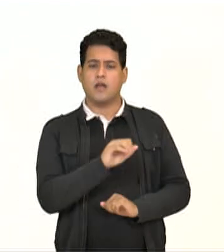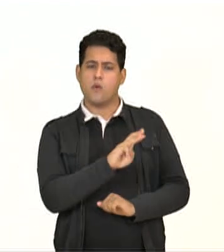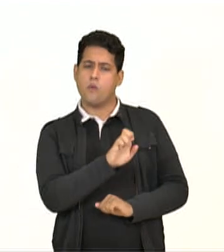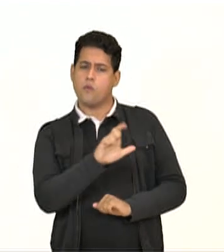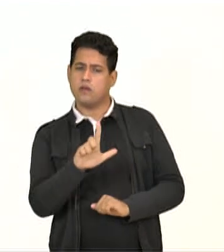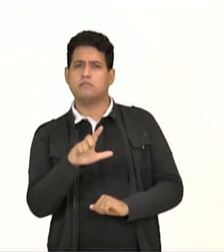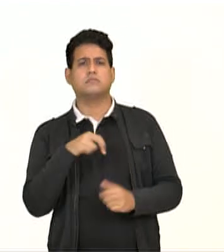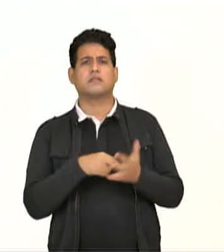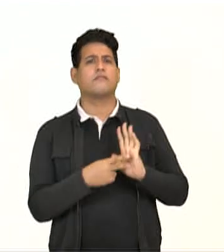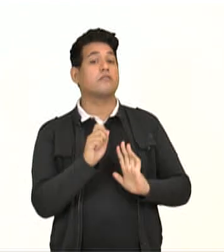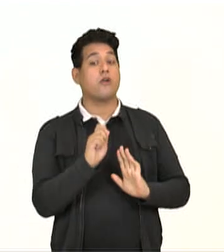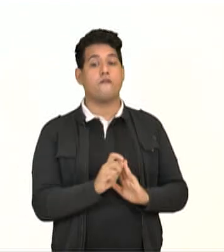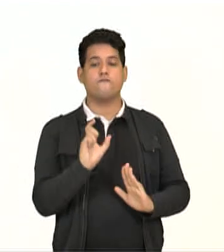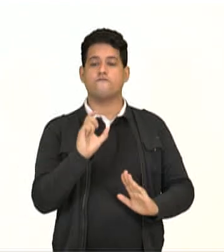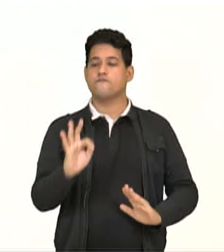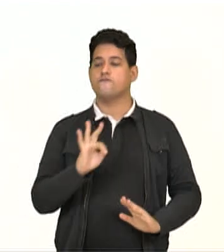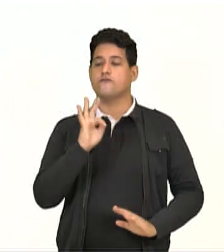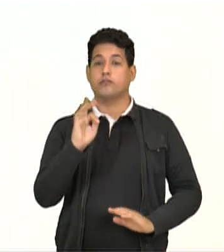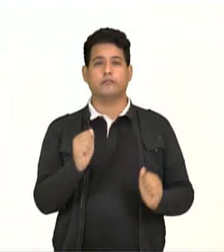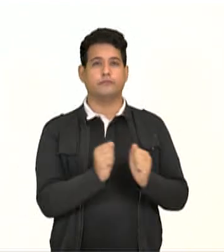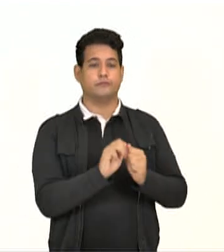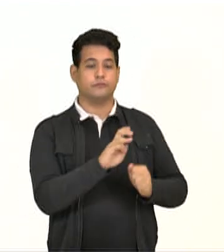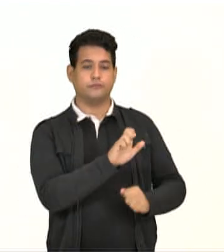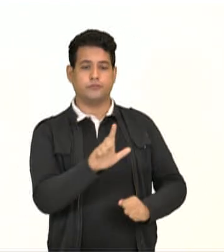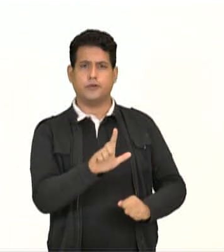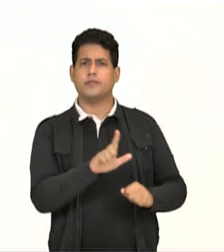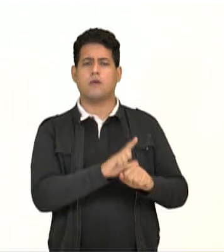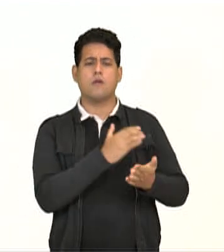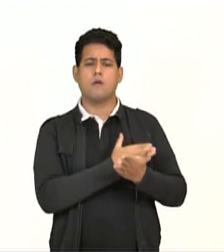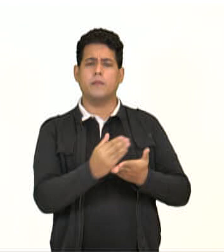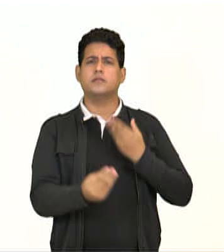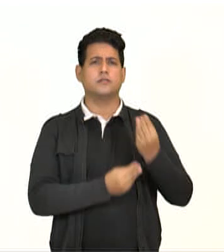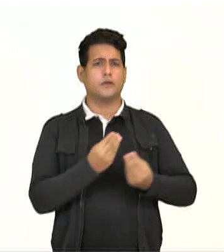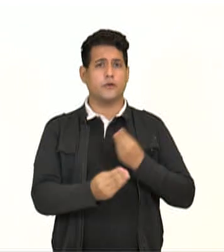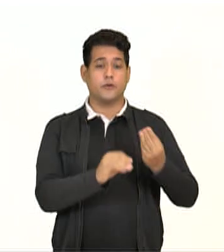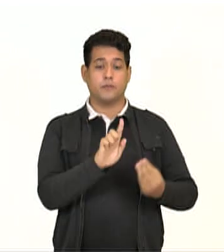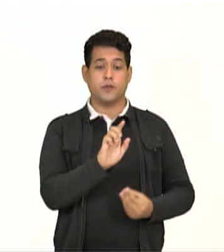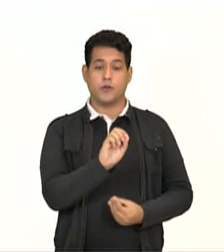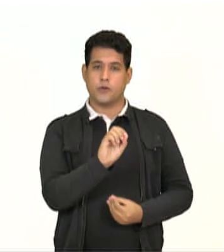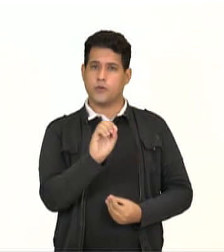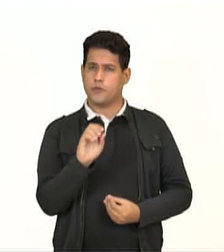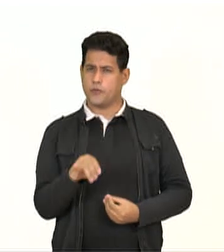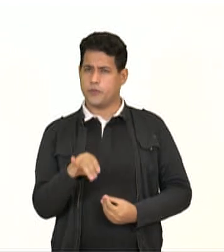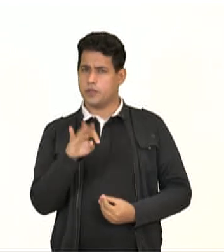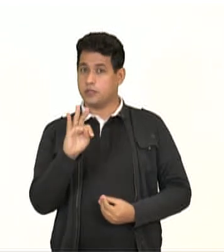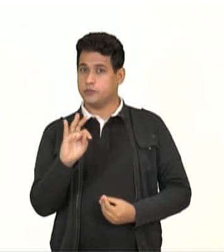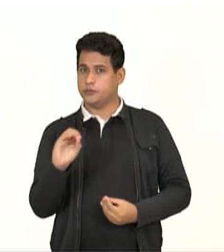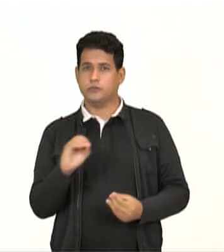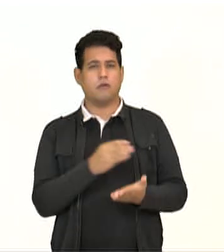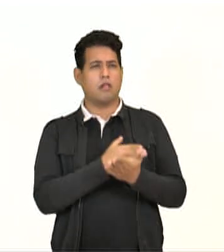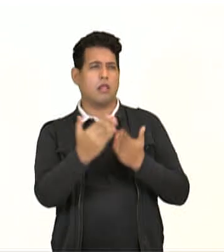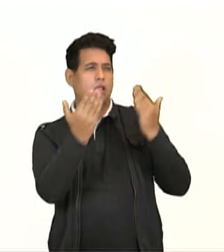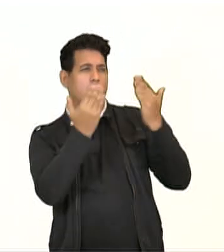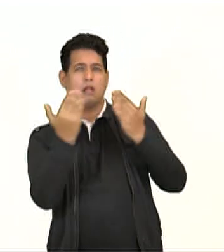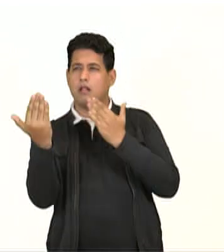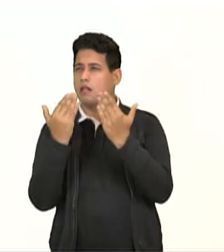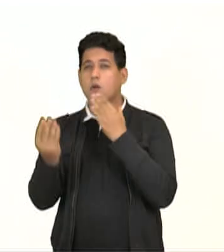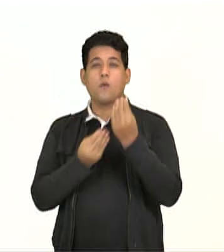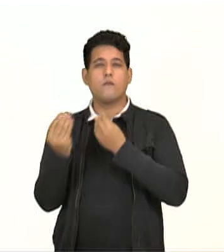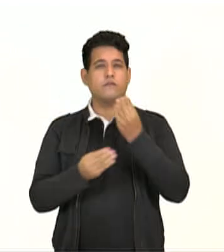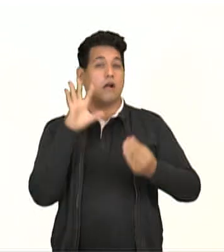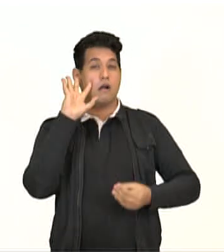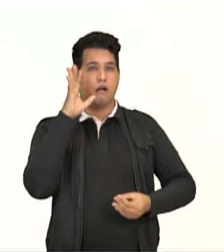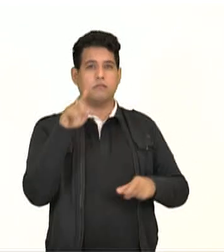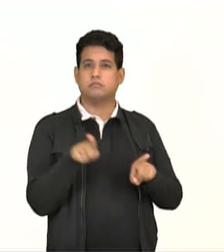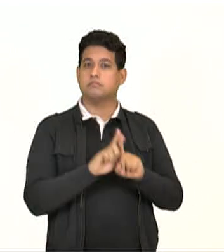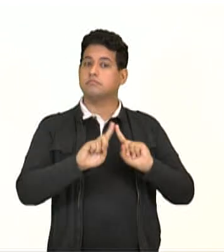está usando outra forma de futuro com will. Então, ele começa com o going to, fazendo uma análise do que está prestes a